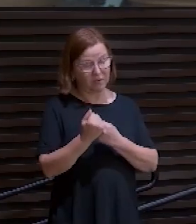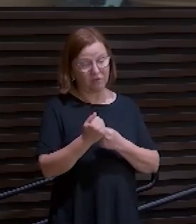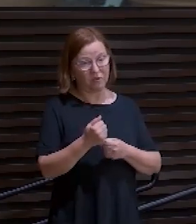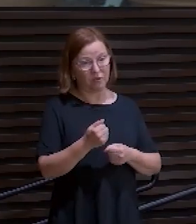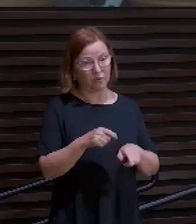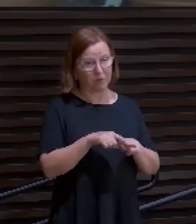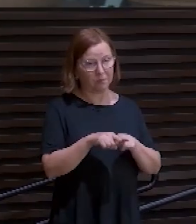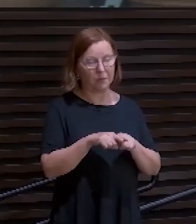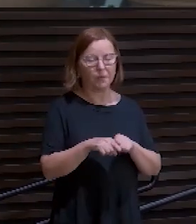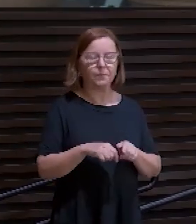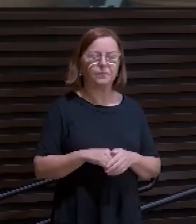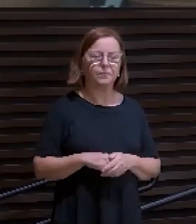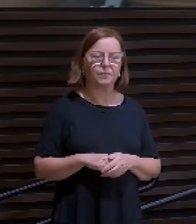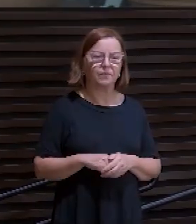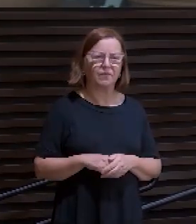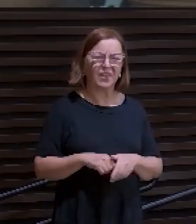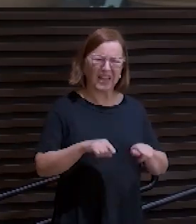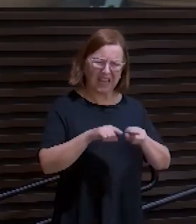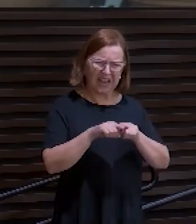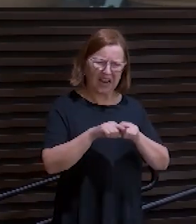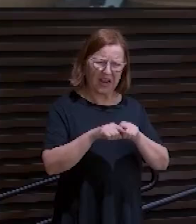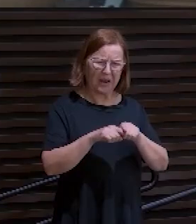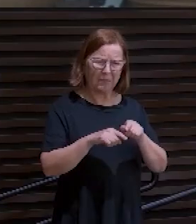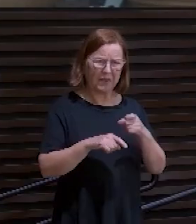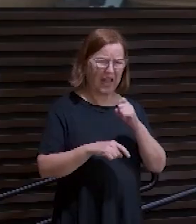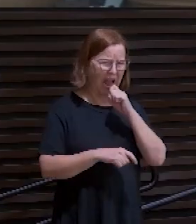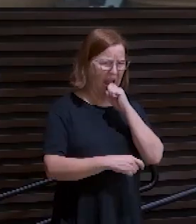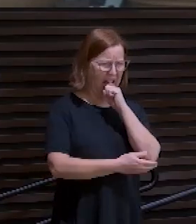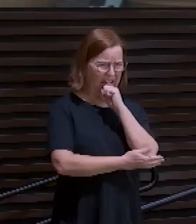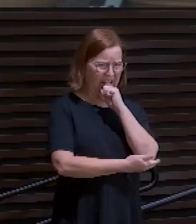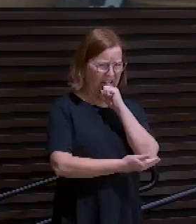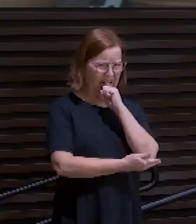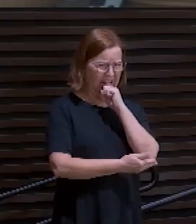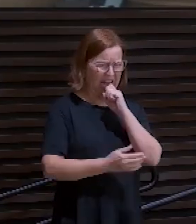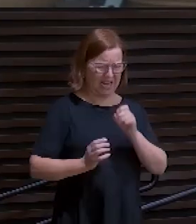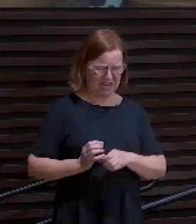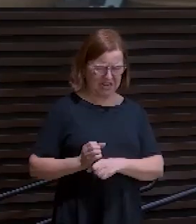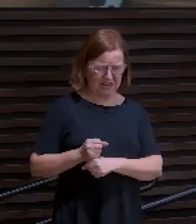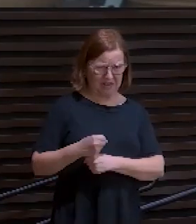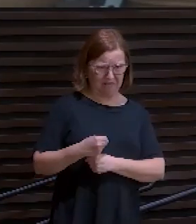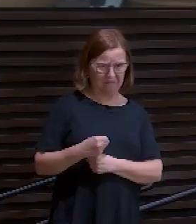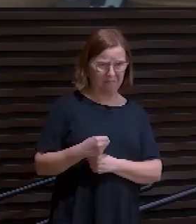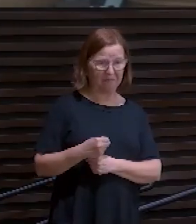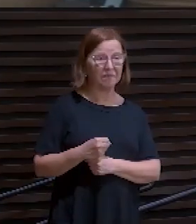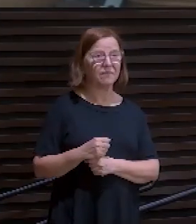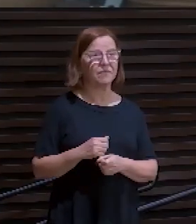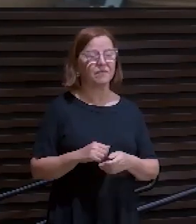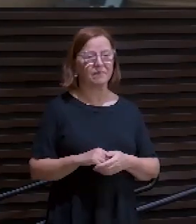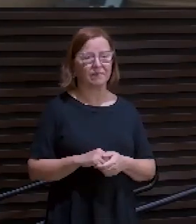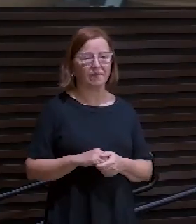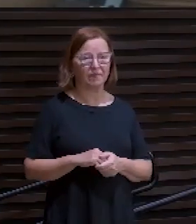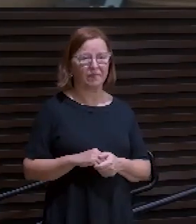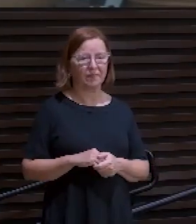Irmãos invejosos e avarentos que queriam sempre o bem e a primeira posição para si.